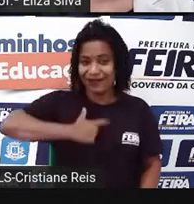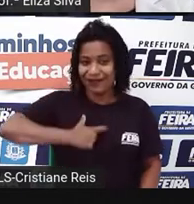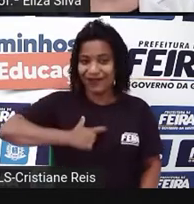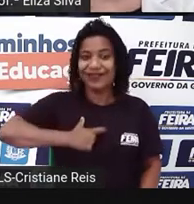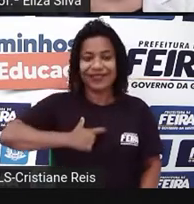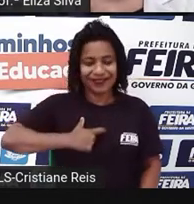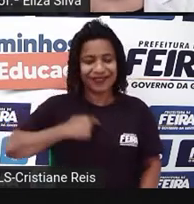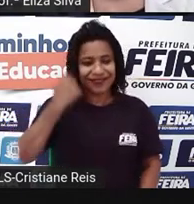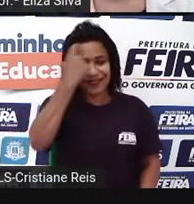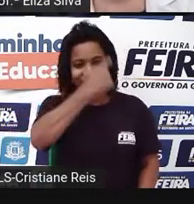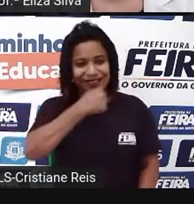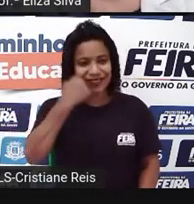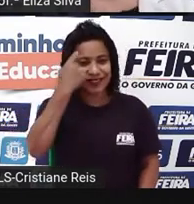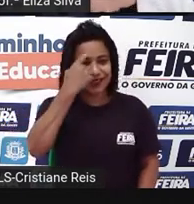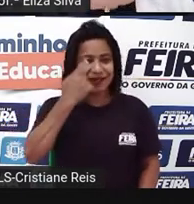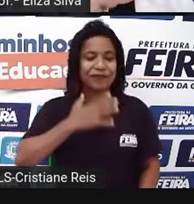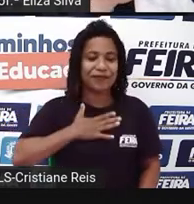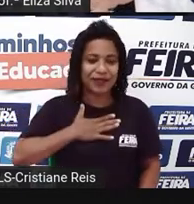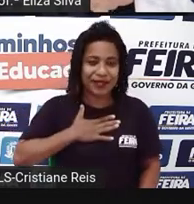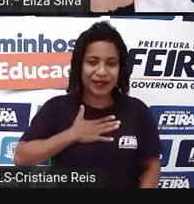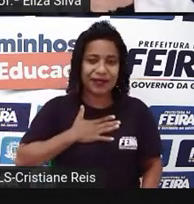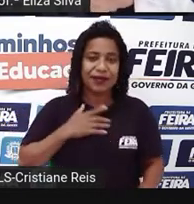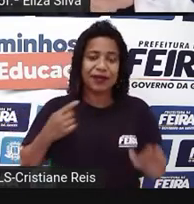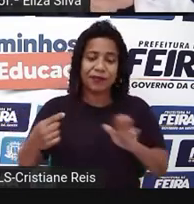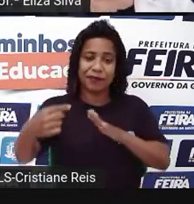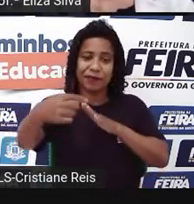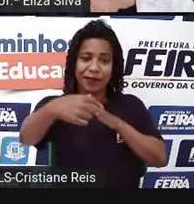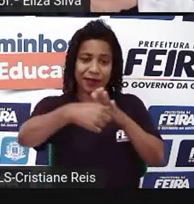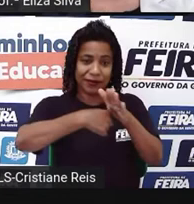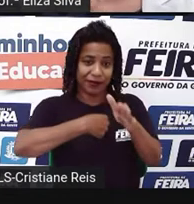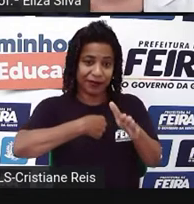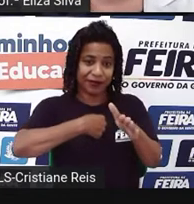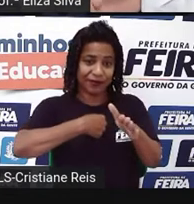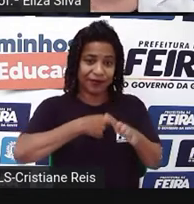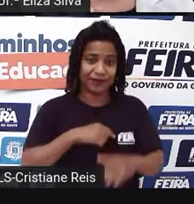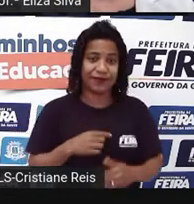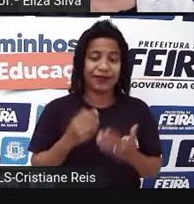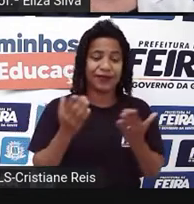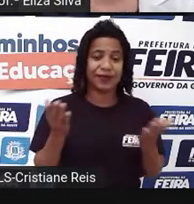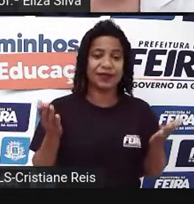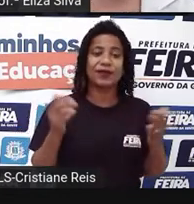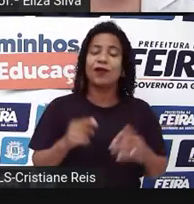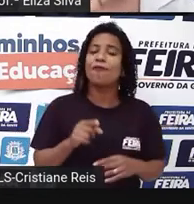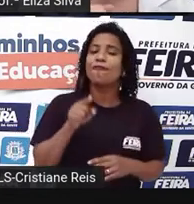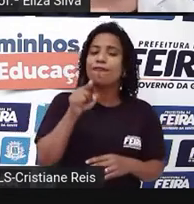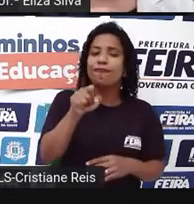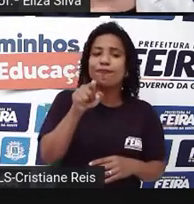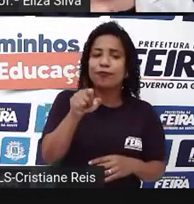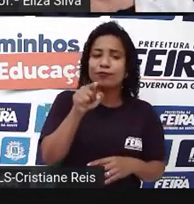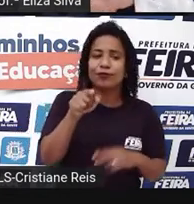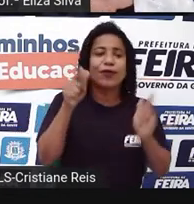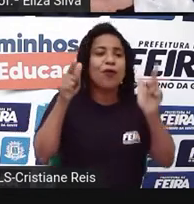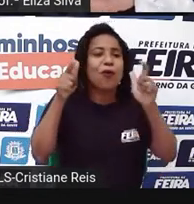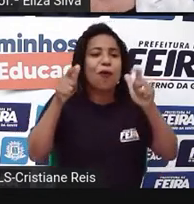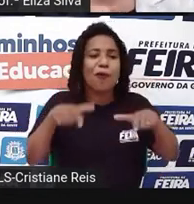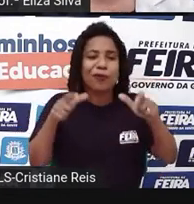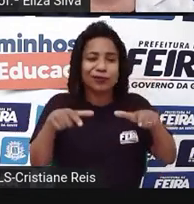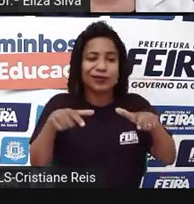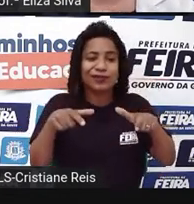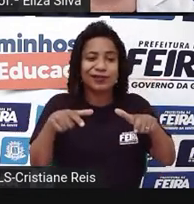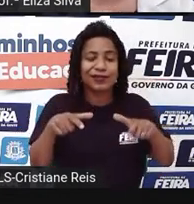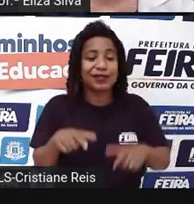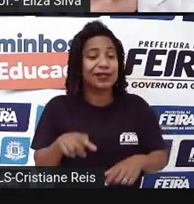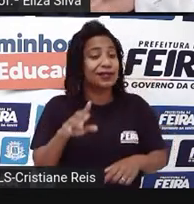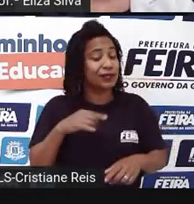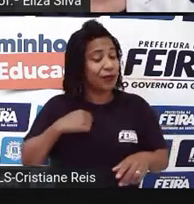eu faço ou peço para vocês fazerem a pergunta para mim. Where are you from? Então, de onde você é? Se eu pergunto